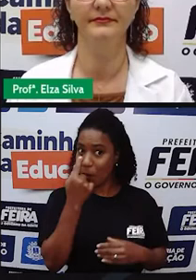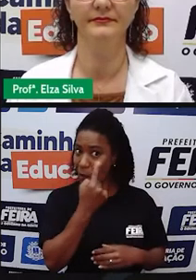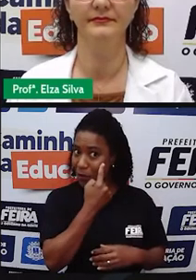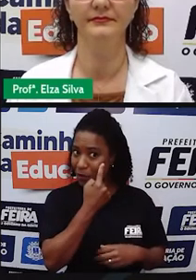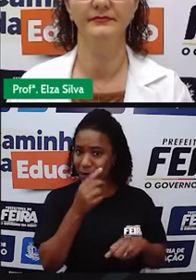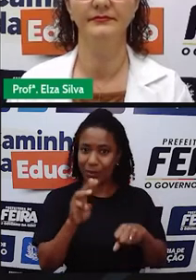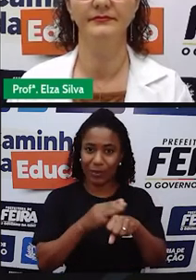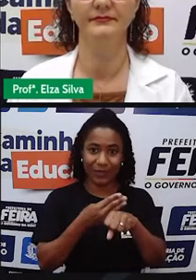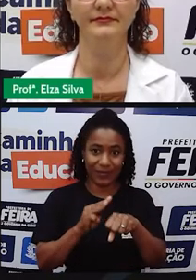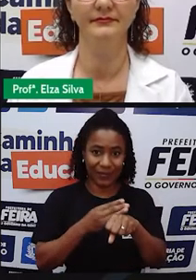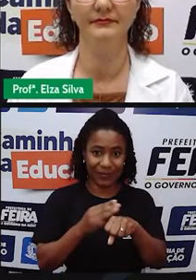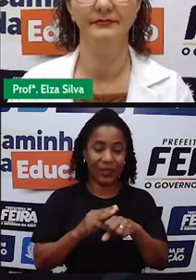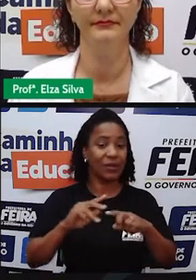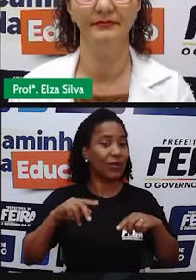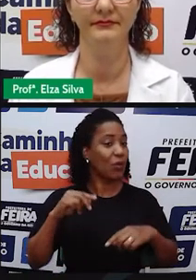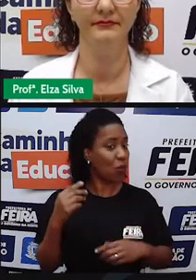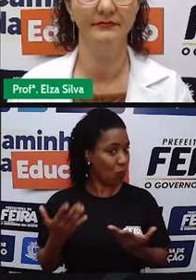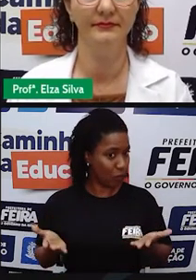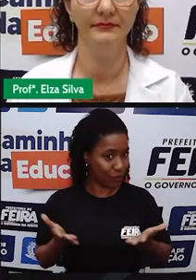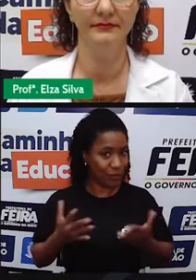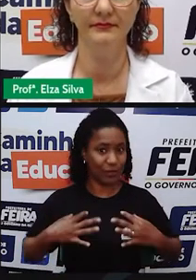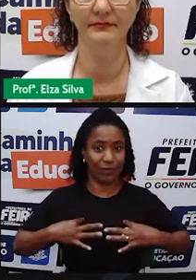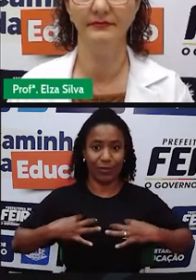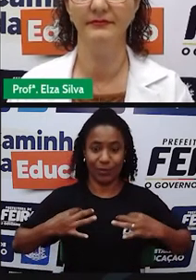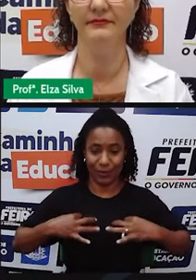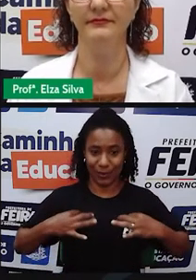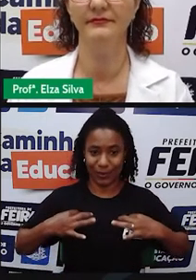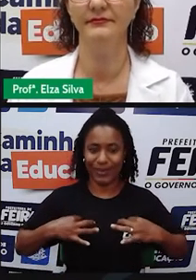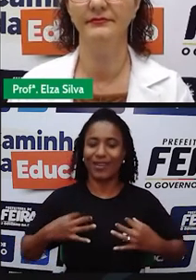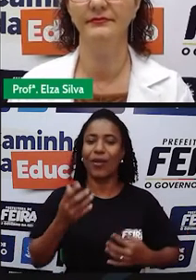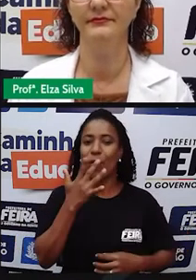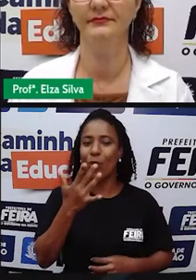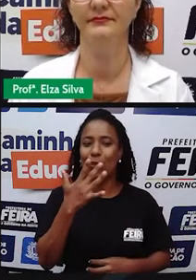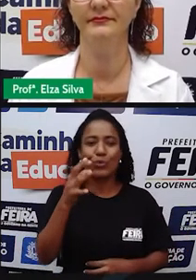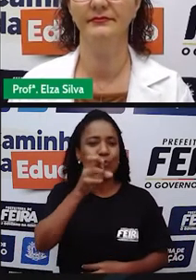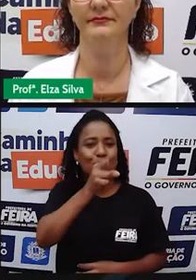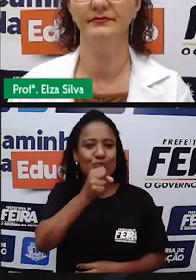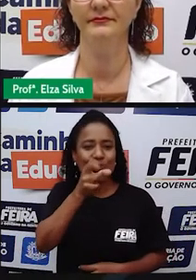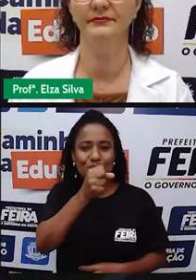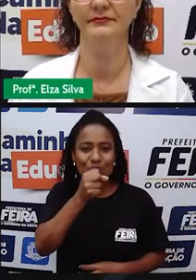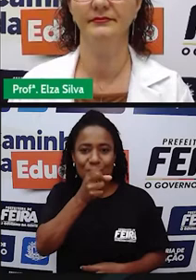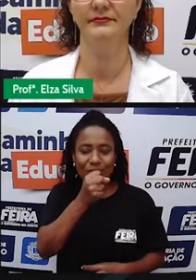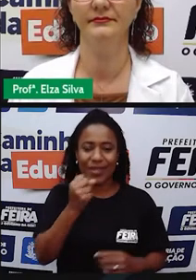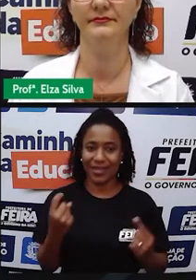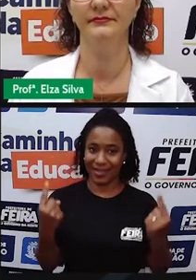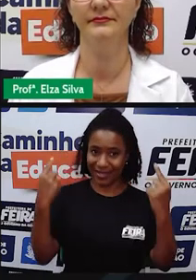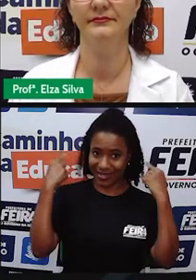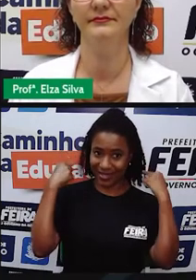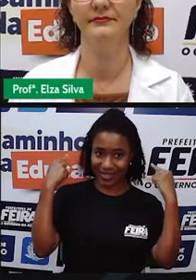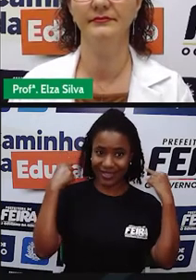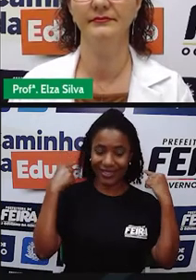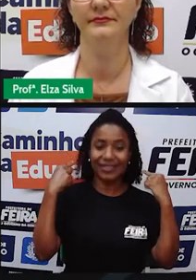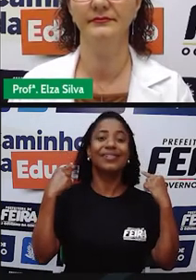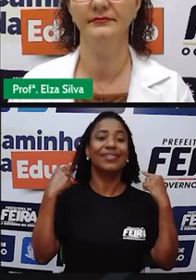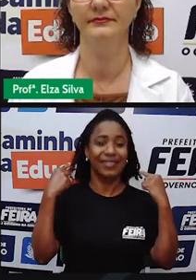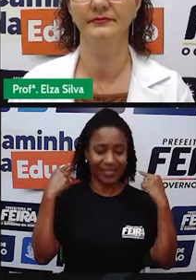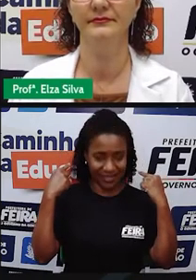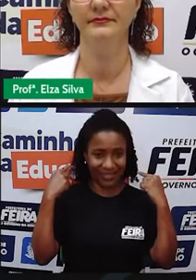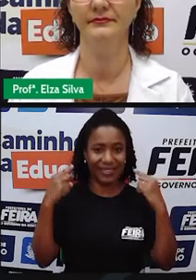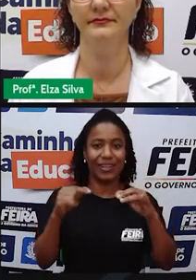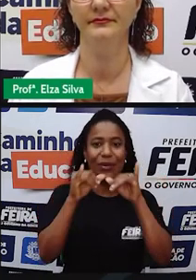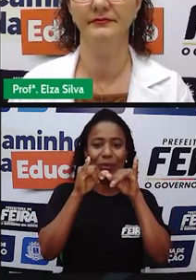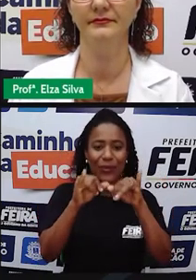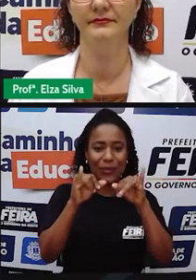castanho. Eu estou utilizando hoje uma blusa da cor laranja e atrás de mim nós também podemos ver